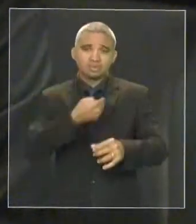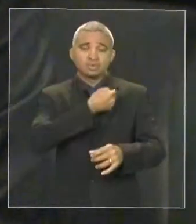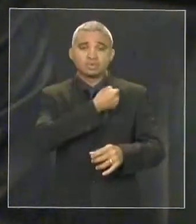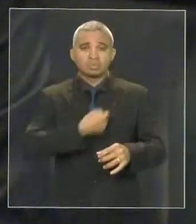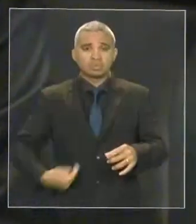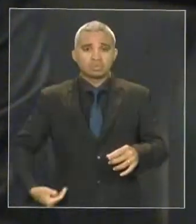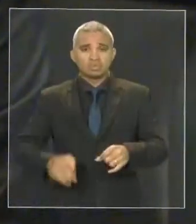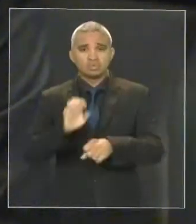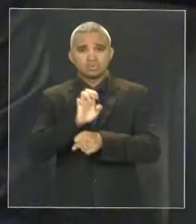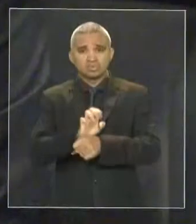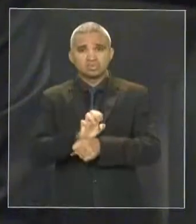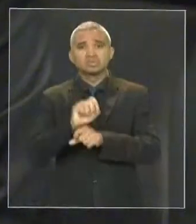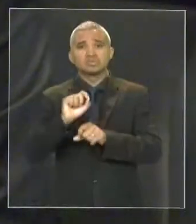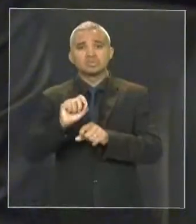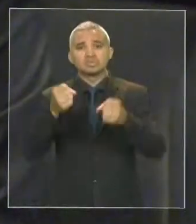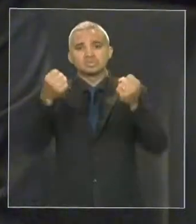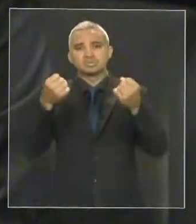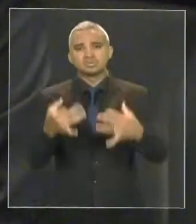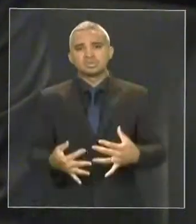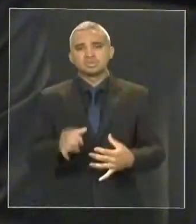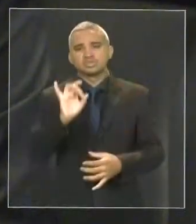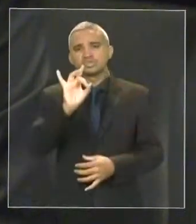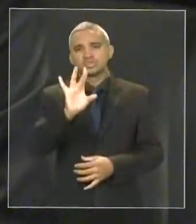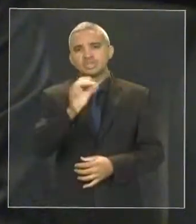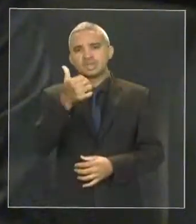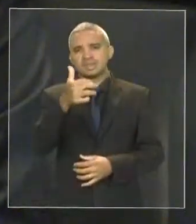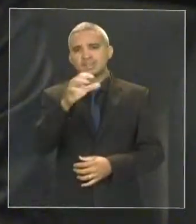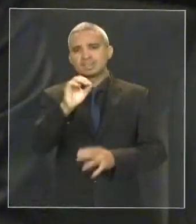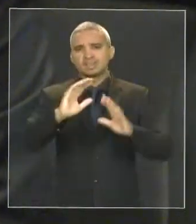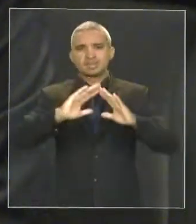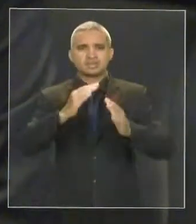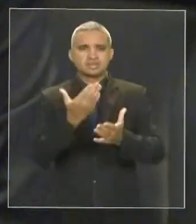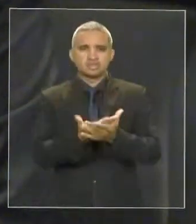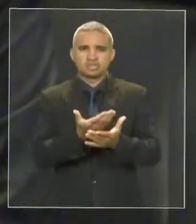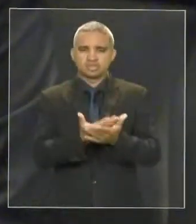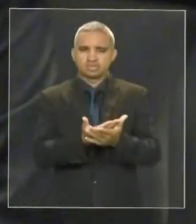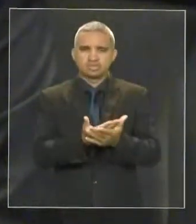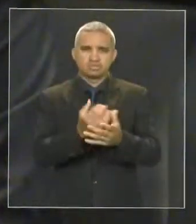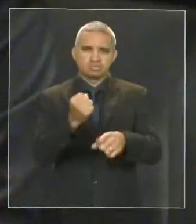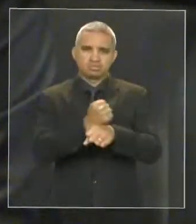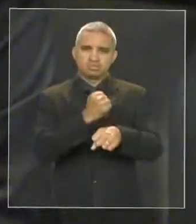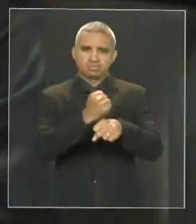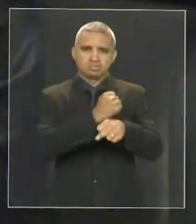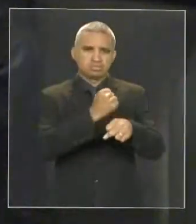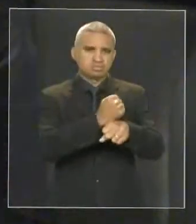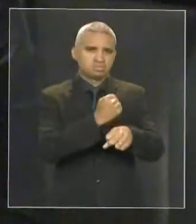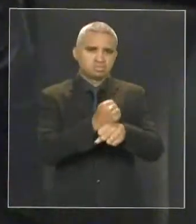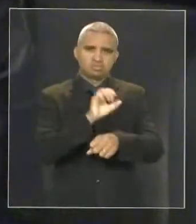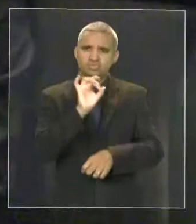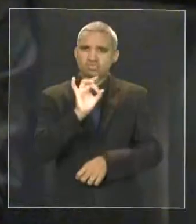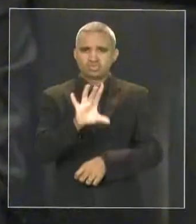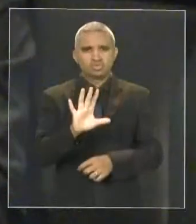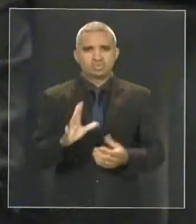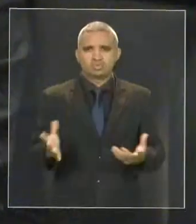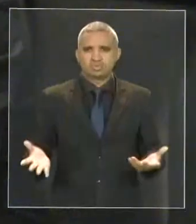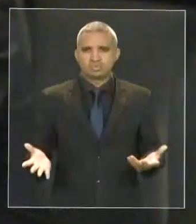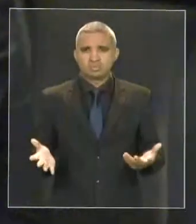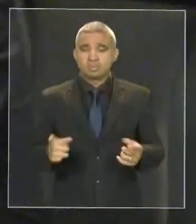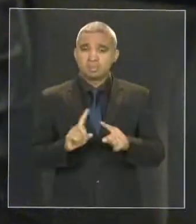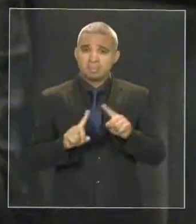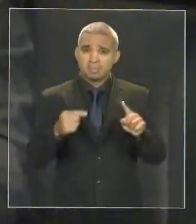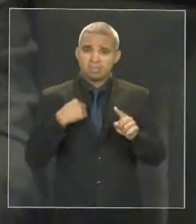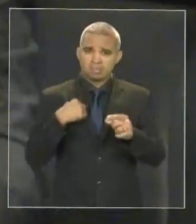somente 10 escolas foram construídas até a chegada daquele documento aqui. Então, a pergunta que se faz de forma muito